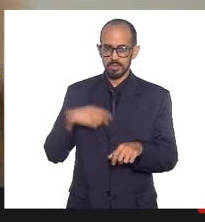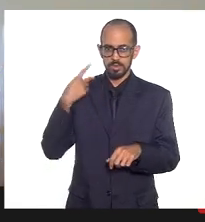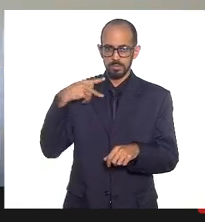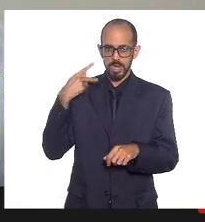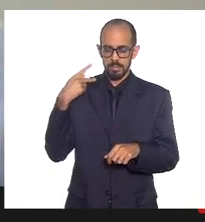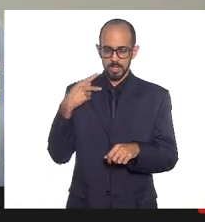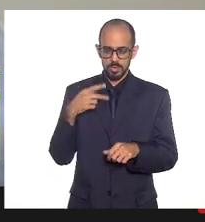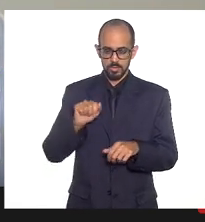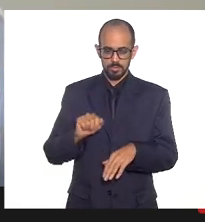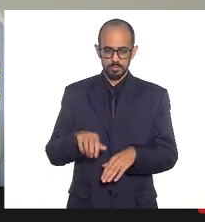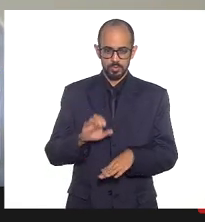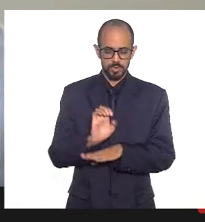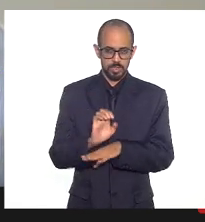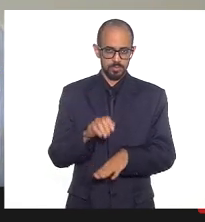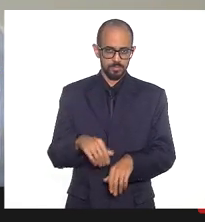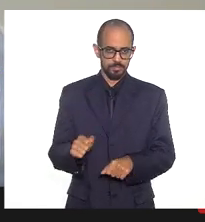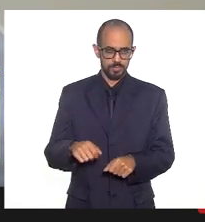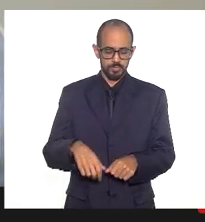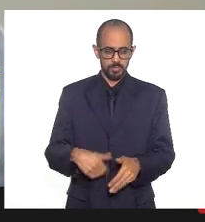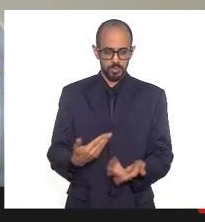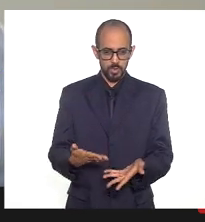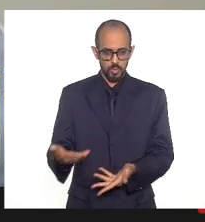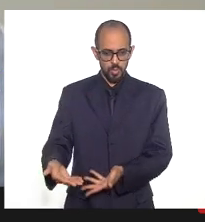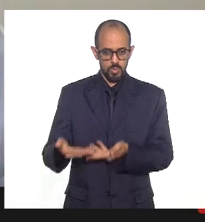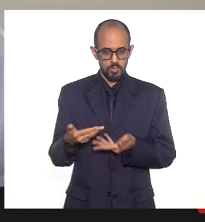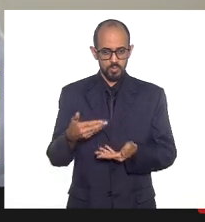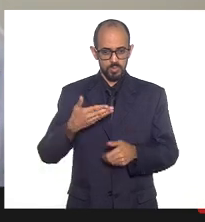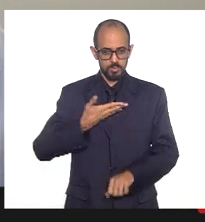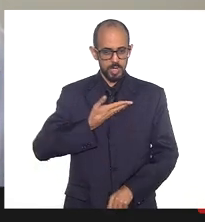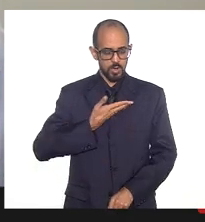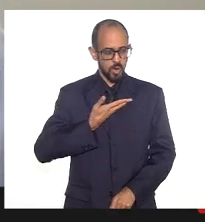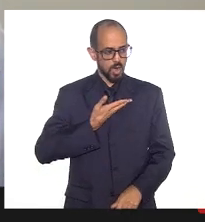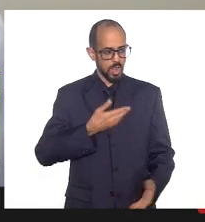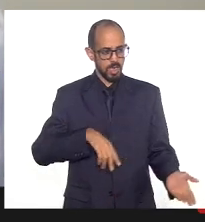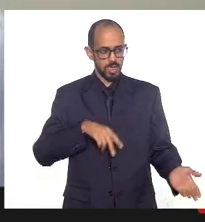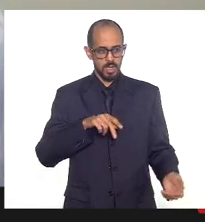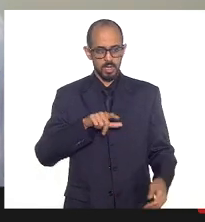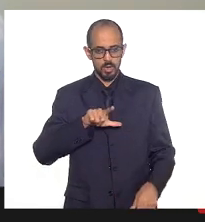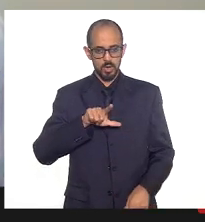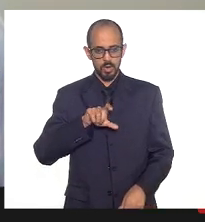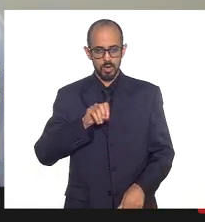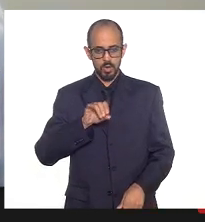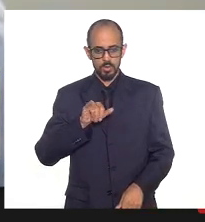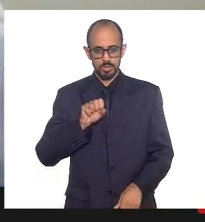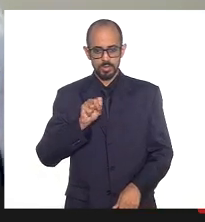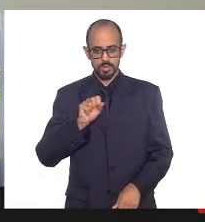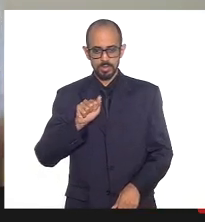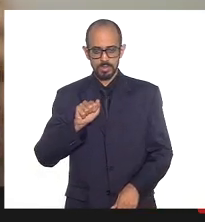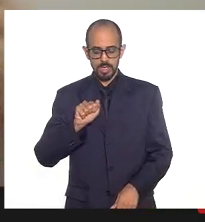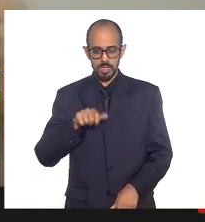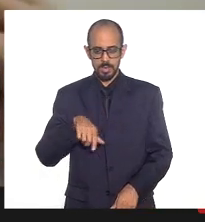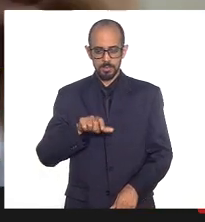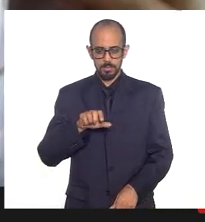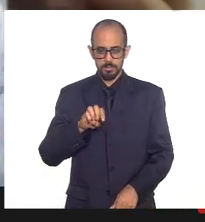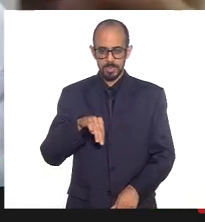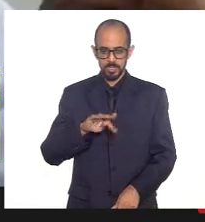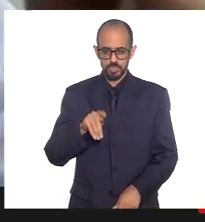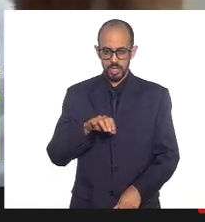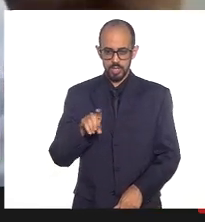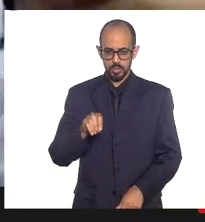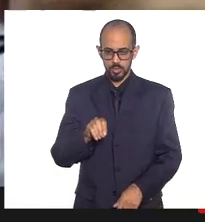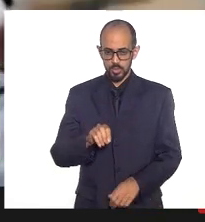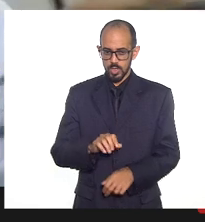cobertura de vocês. Bom, eu convido minha colega, a professora da UF, Luísa Machado, professora do IACS e também do